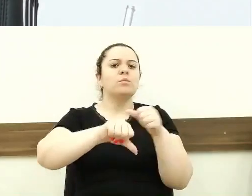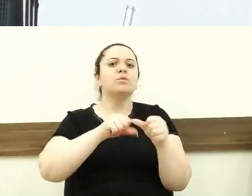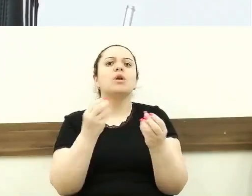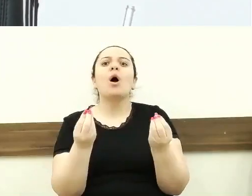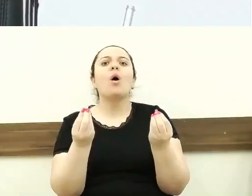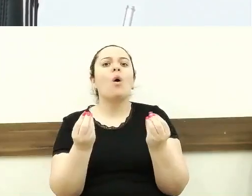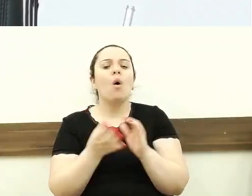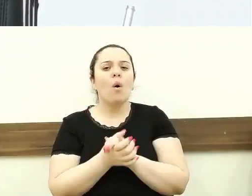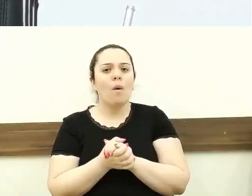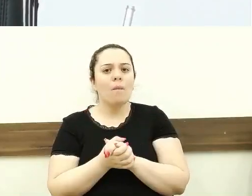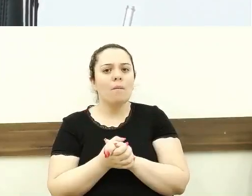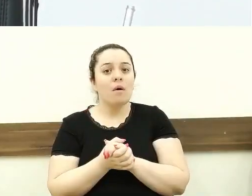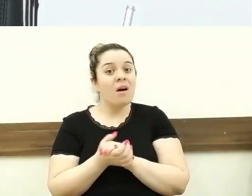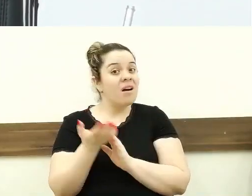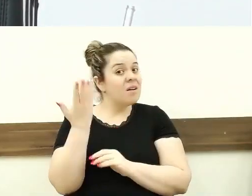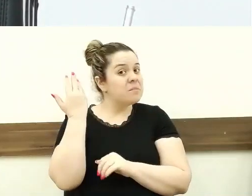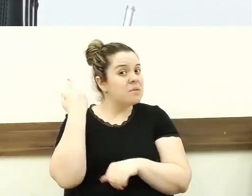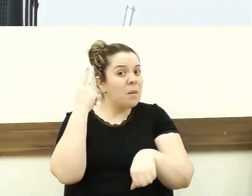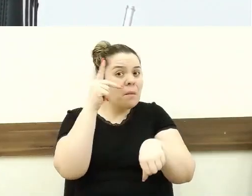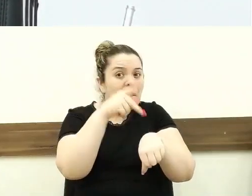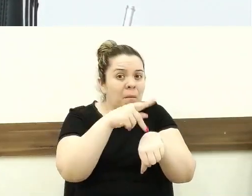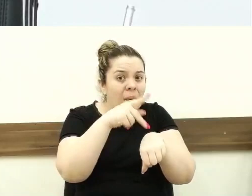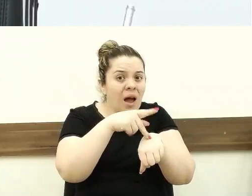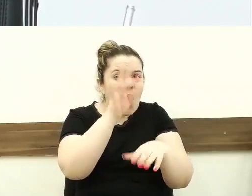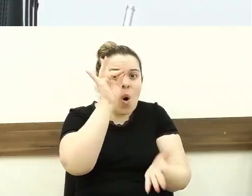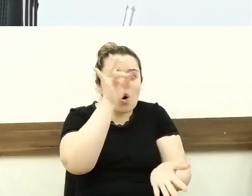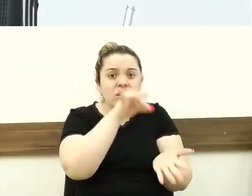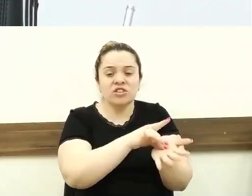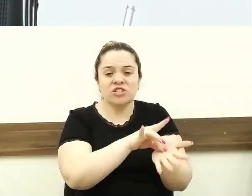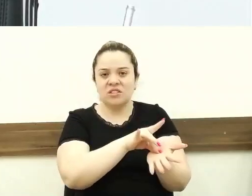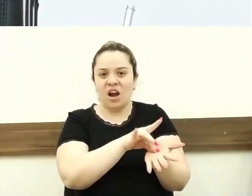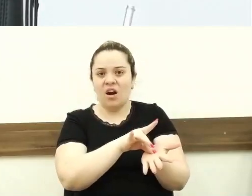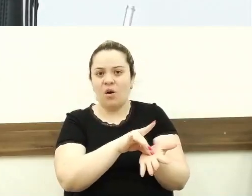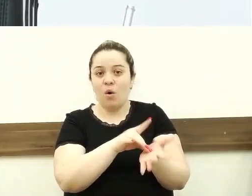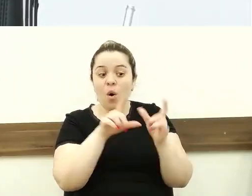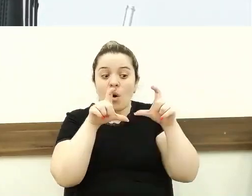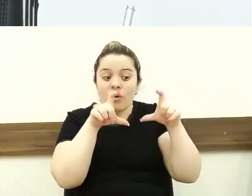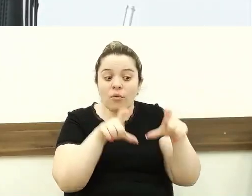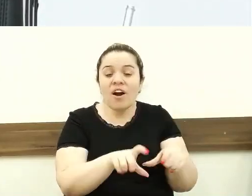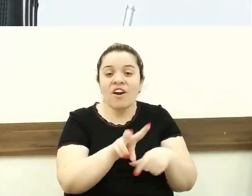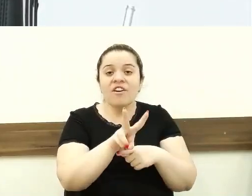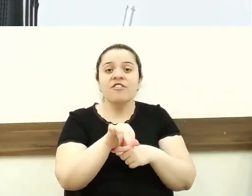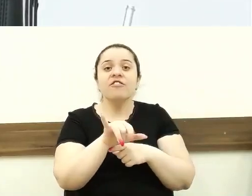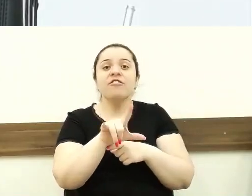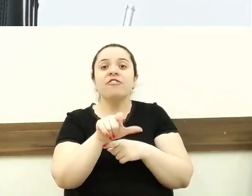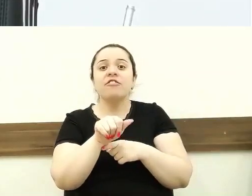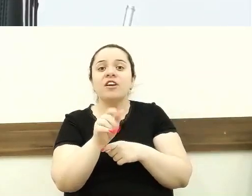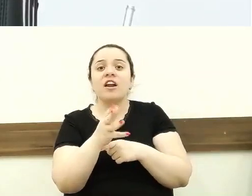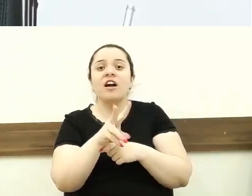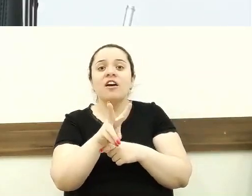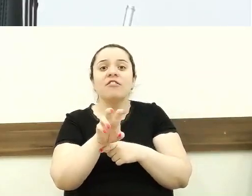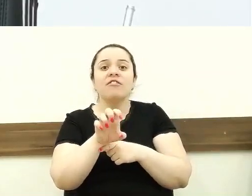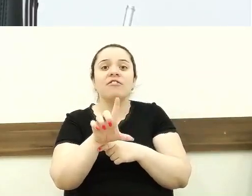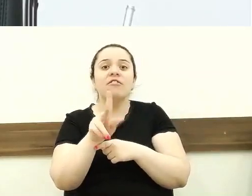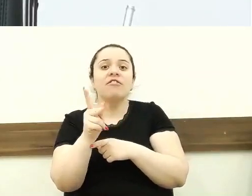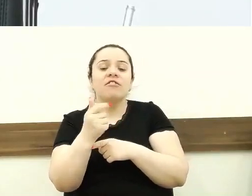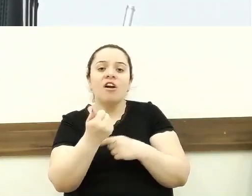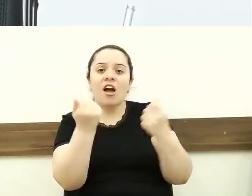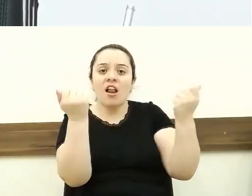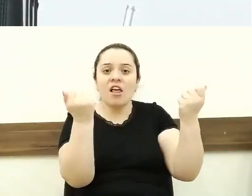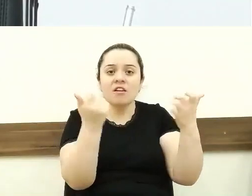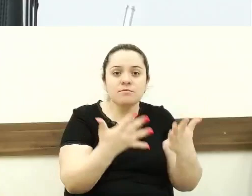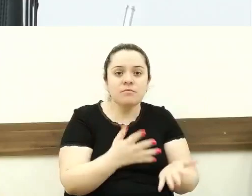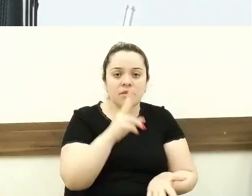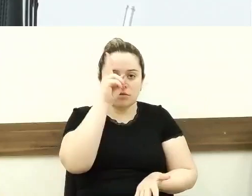pedra original. Então, assim, a Vila Velha, ela conta a nossa história. E Guaíra já perdeu muito. Olha o exemplo das Sete Quedas, né?